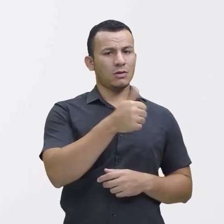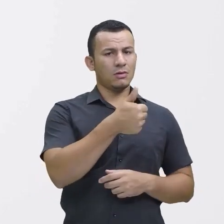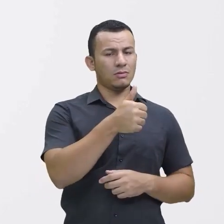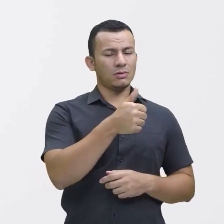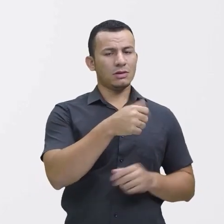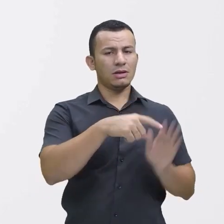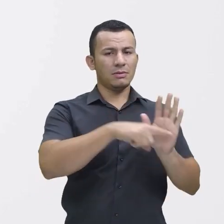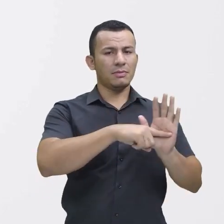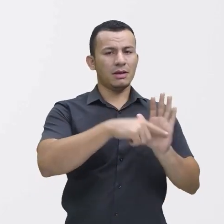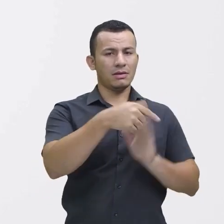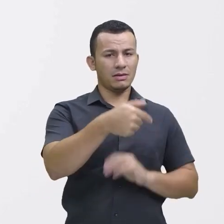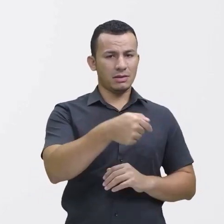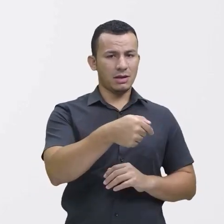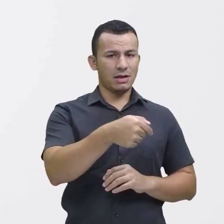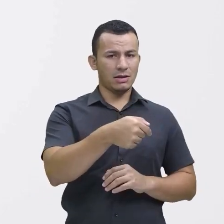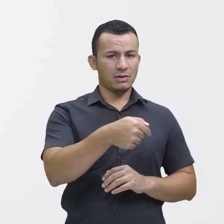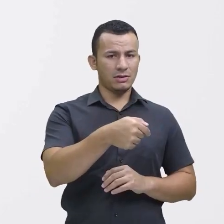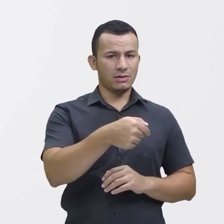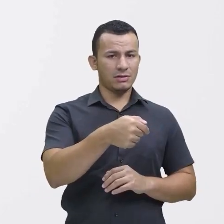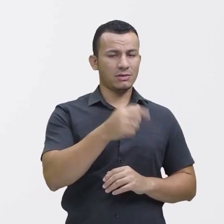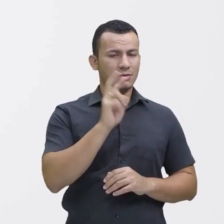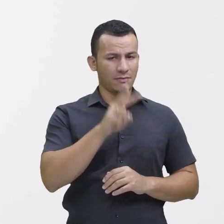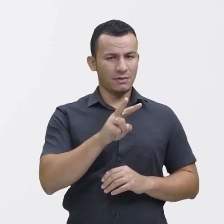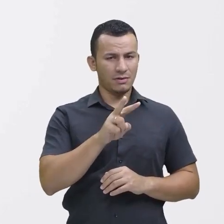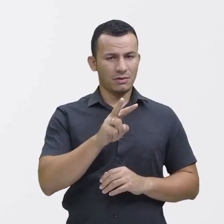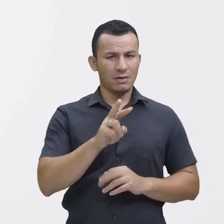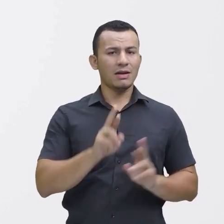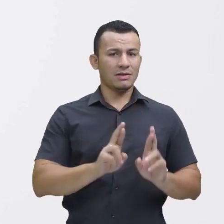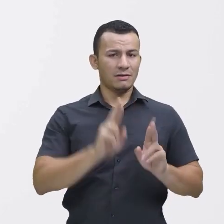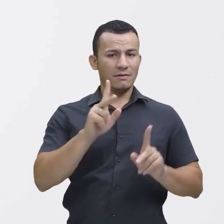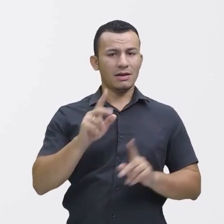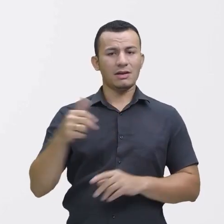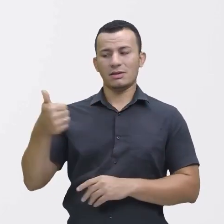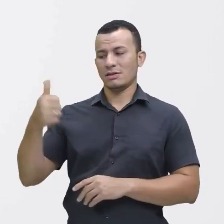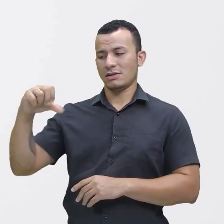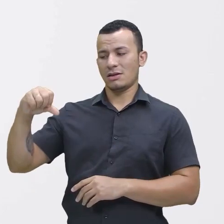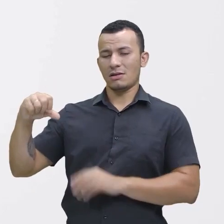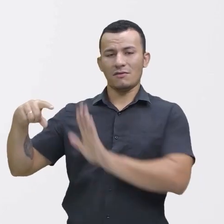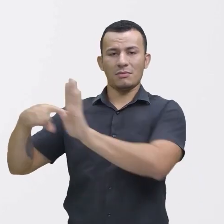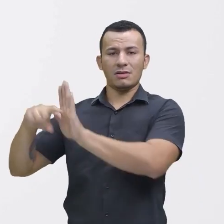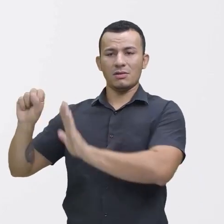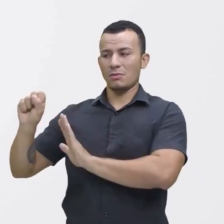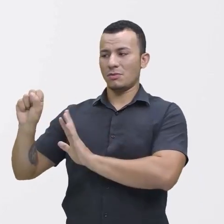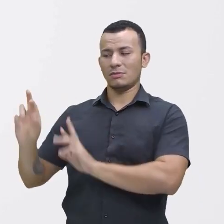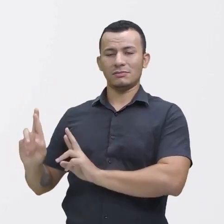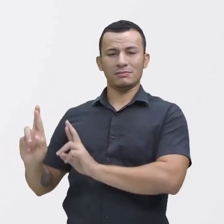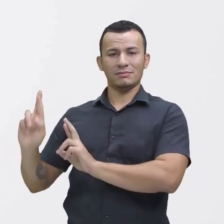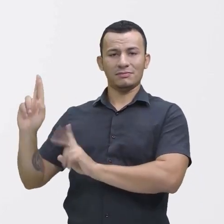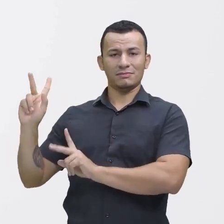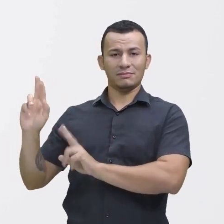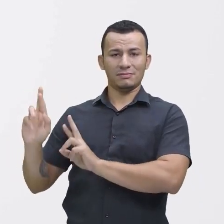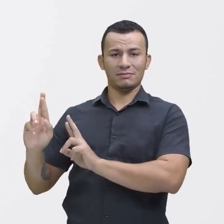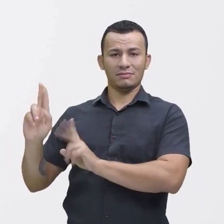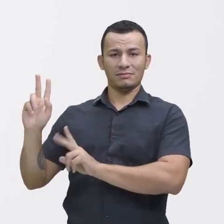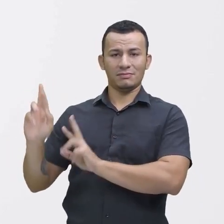7 é diferente de 19 menos 8, que tem resultados